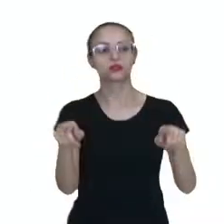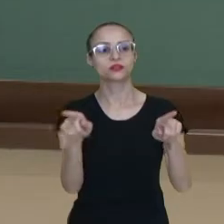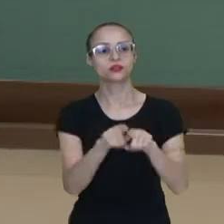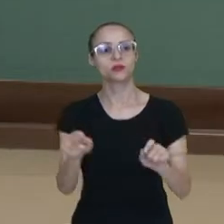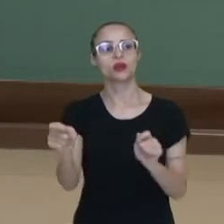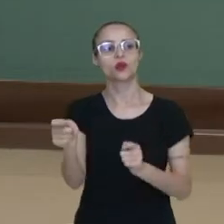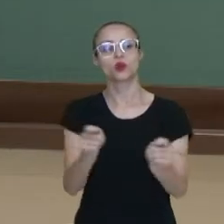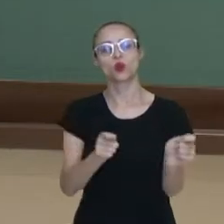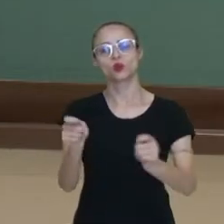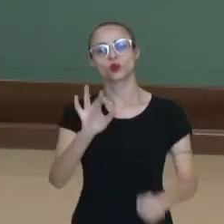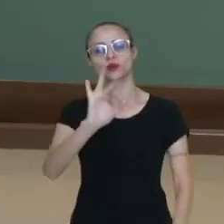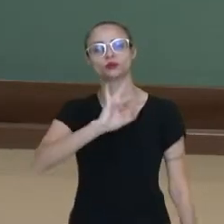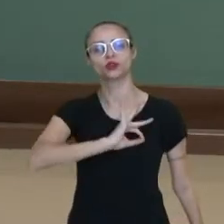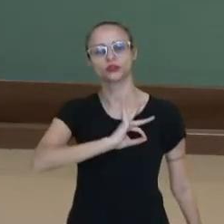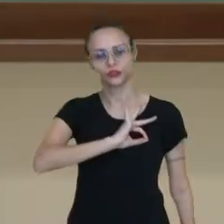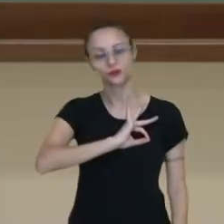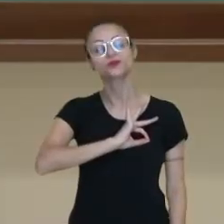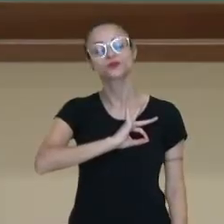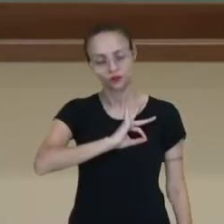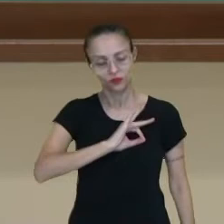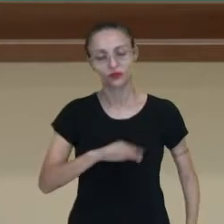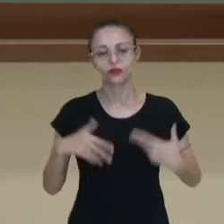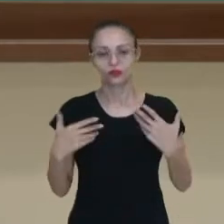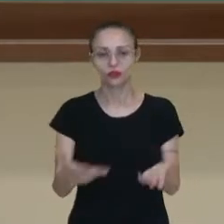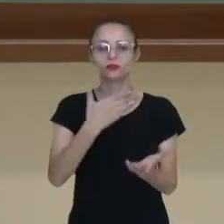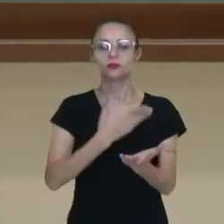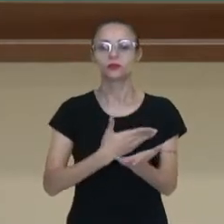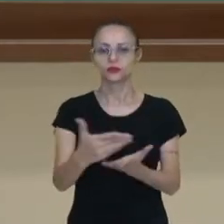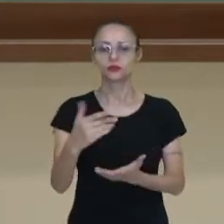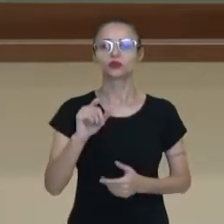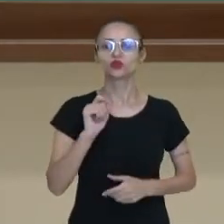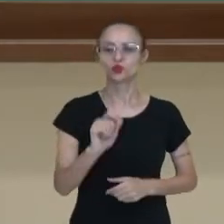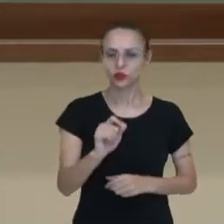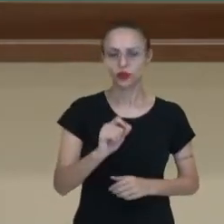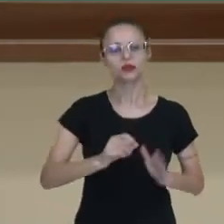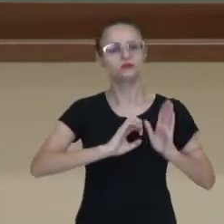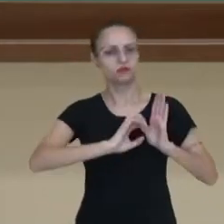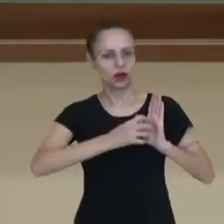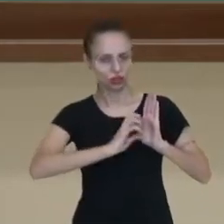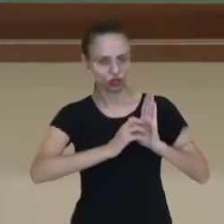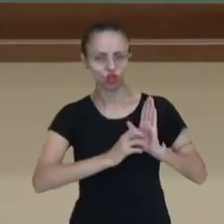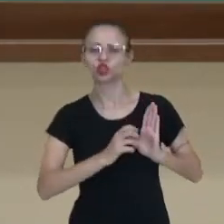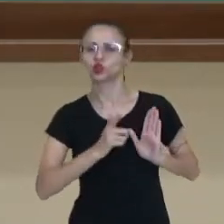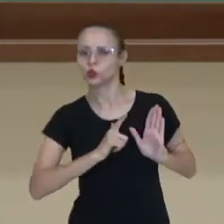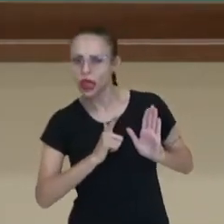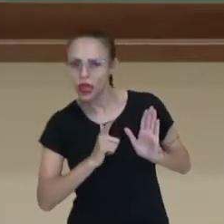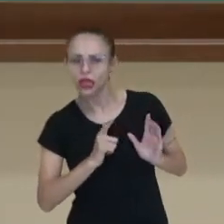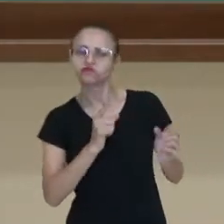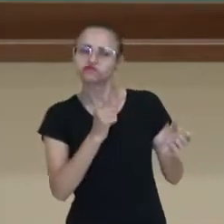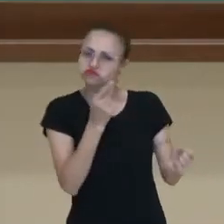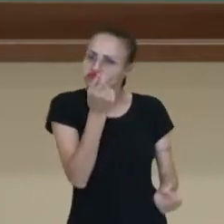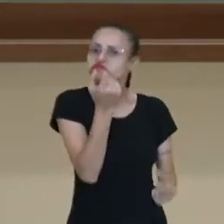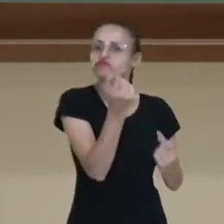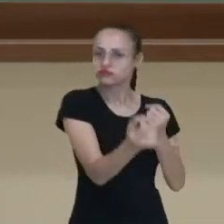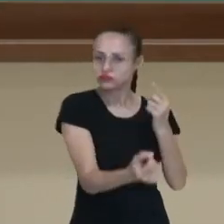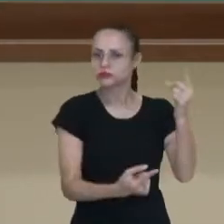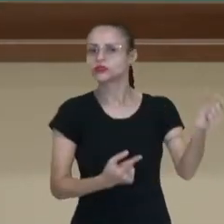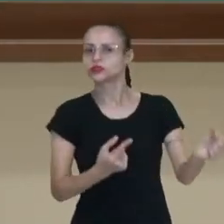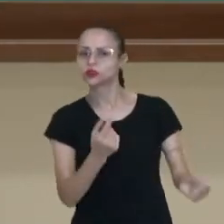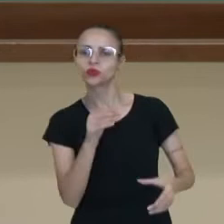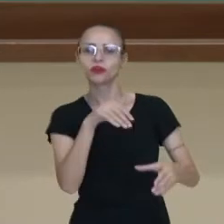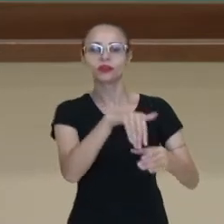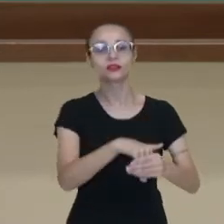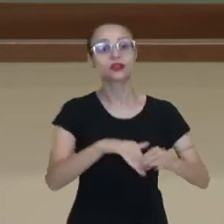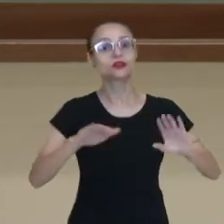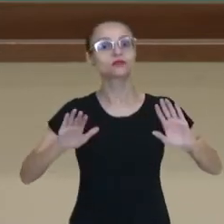controle policial. Então, a princípio, eles vão manter aí partidos políticos até certo nível de